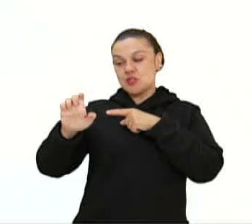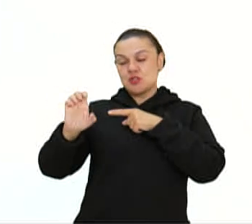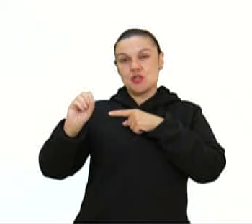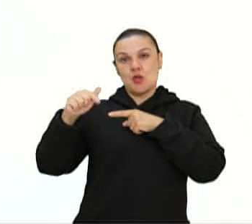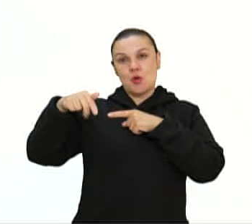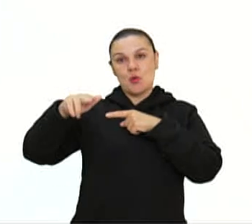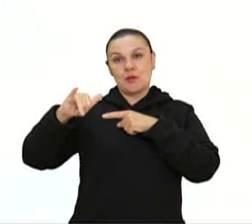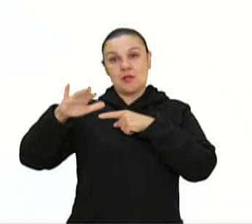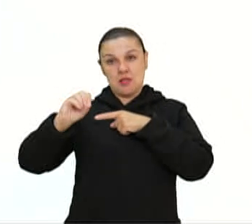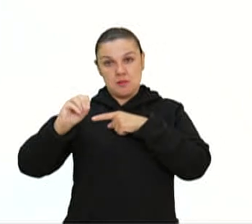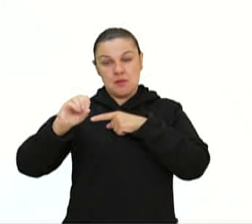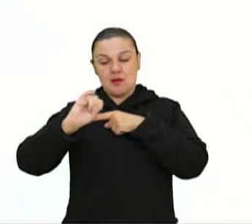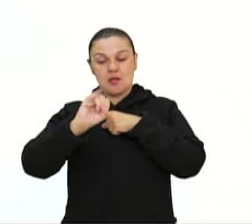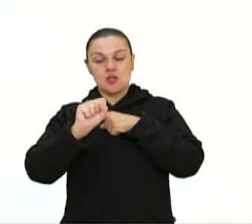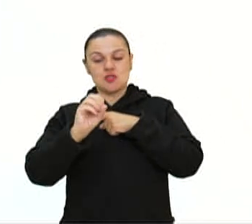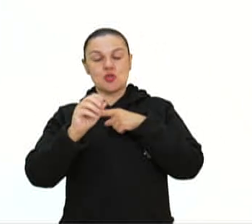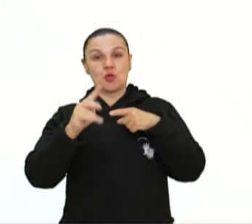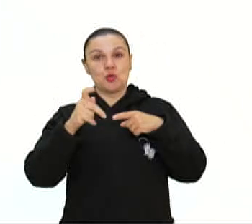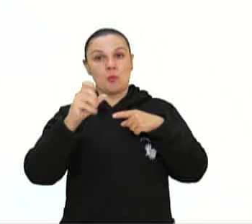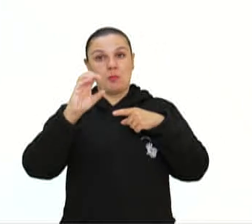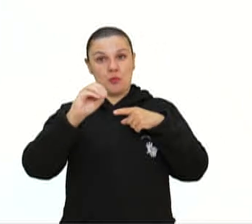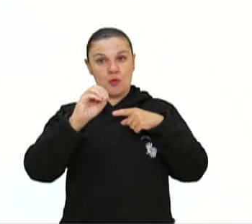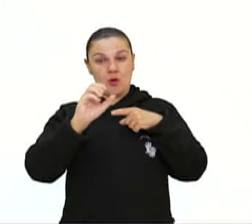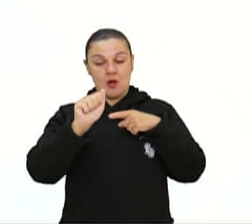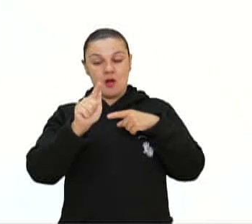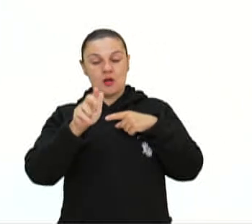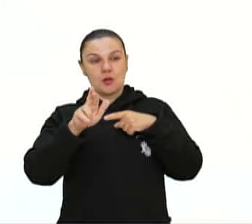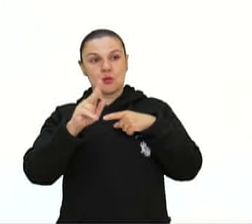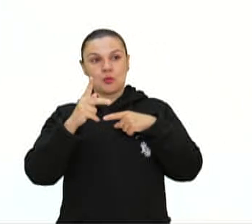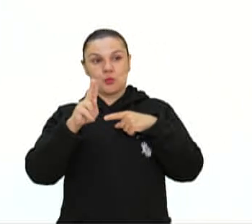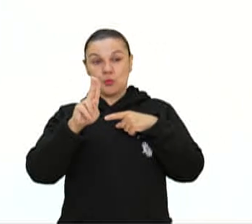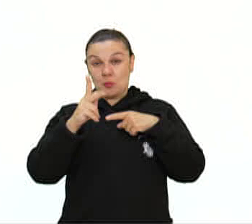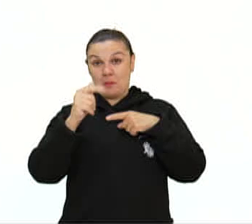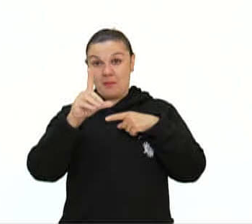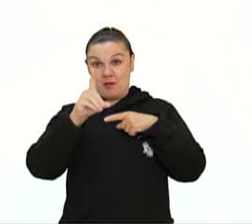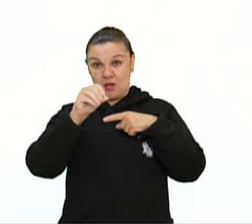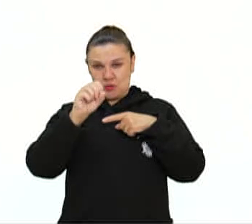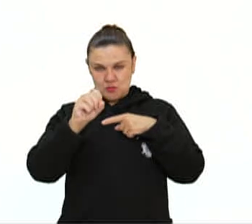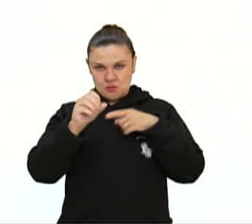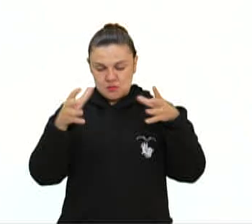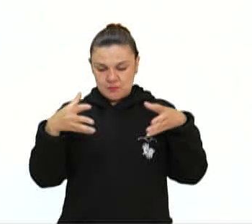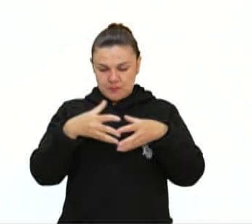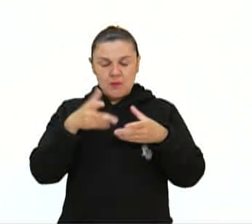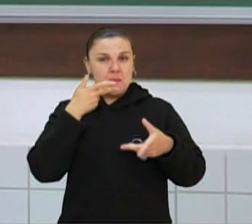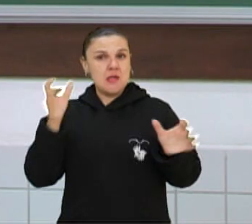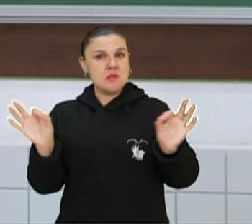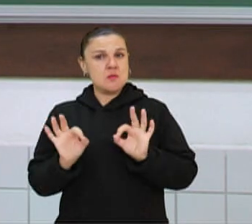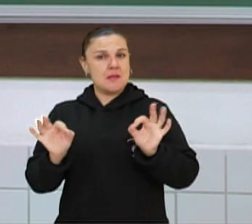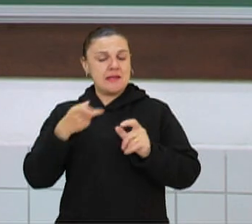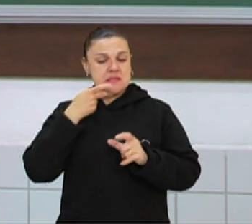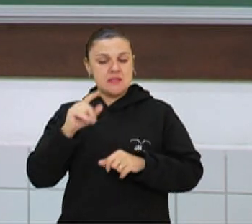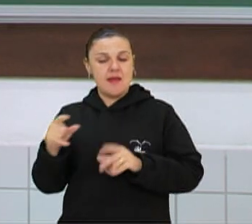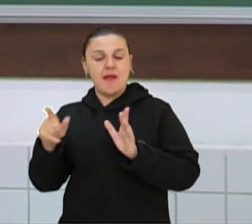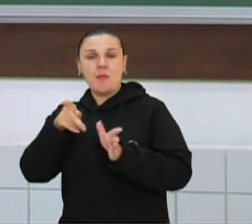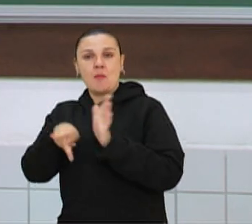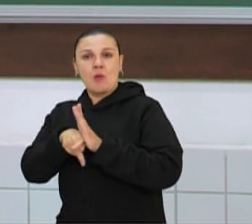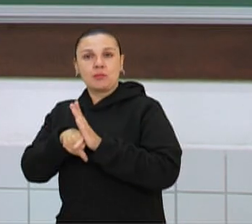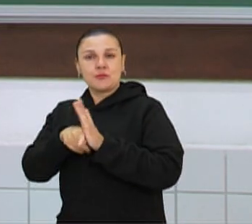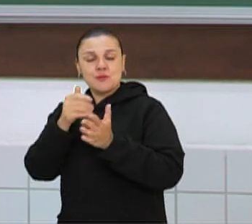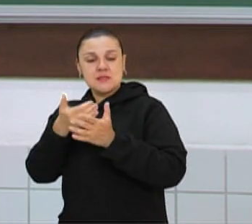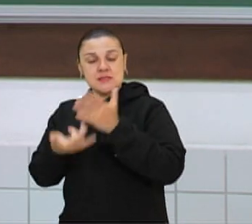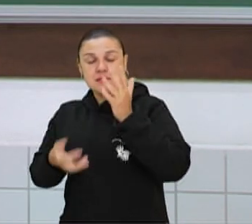de isótopos agrupados. Mas isso aqui não responde, pessoal, somente se esses animais eram ectotérmicos ou endotérmicos. Eles fizeram uma análise